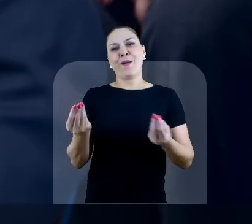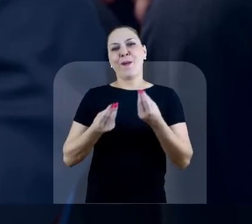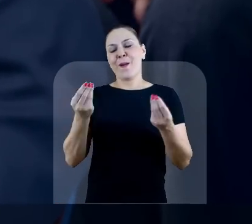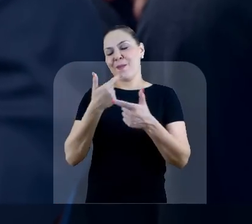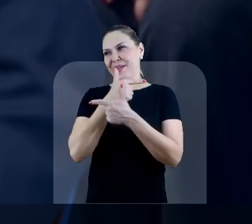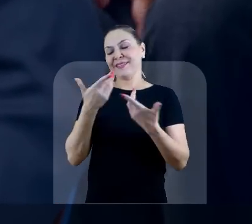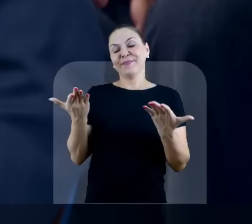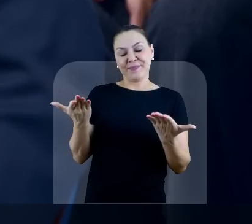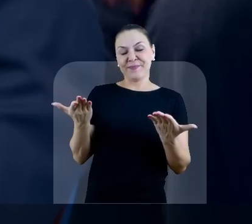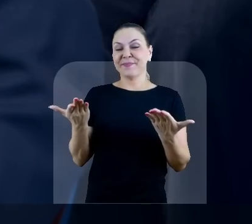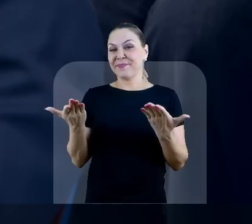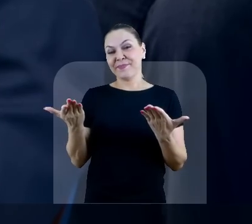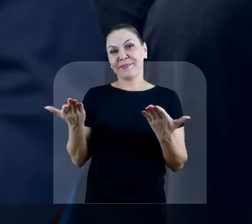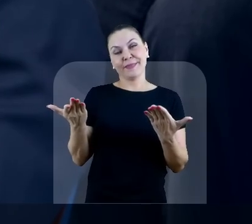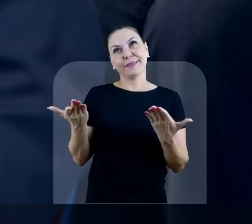Então,